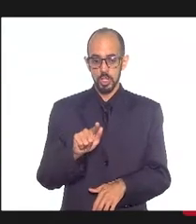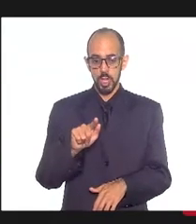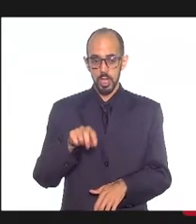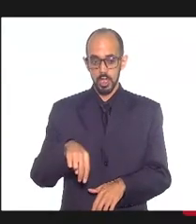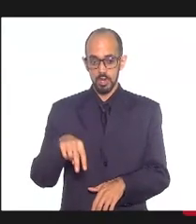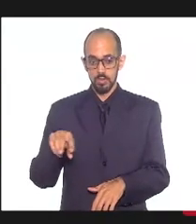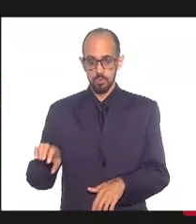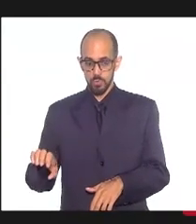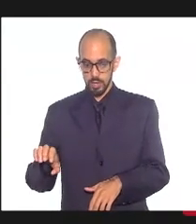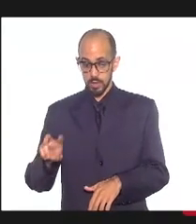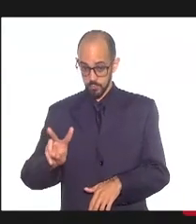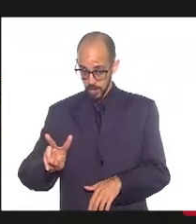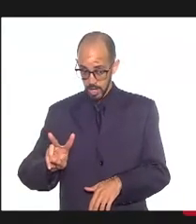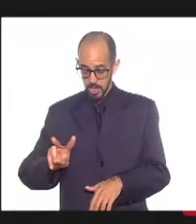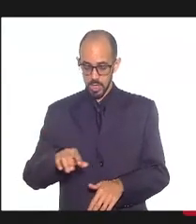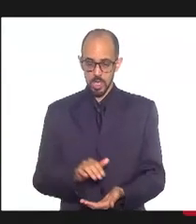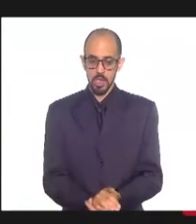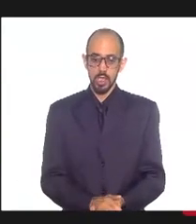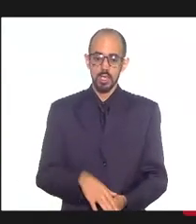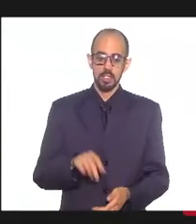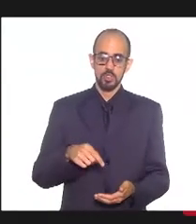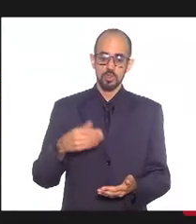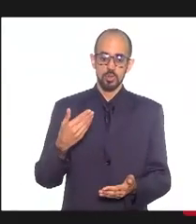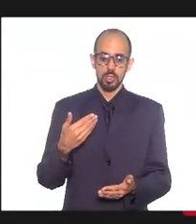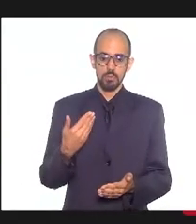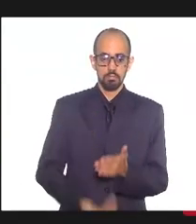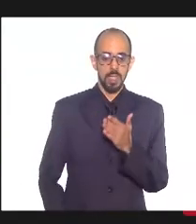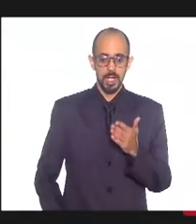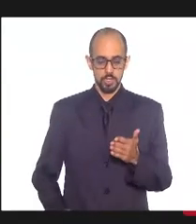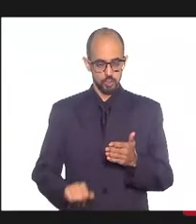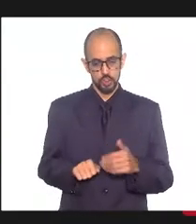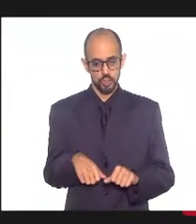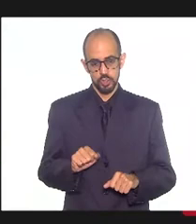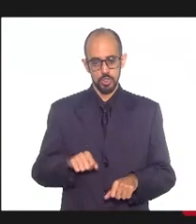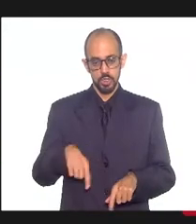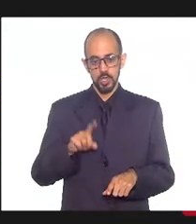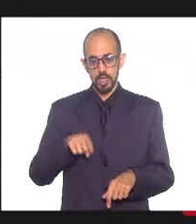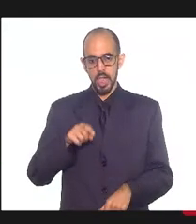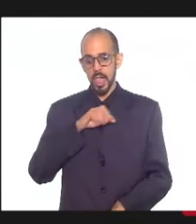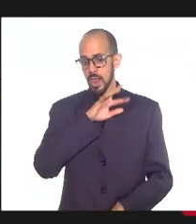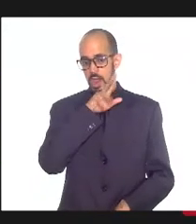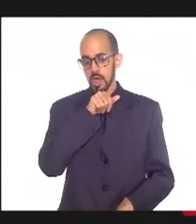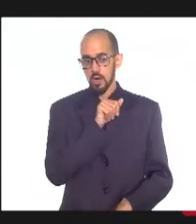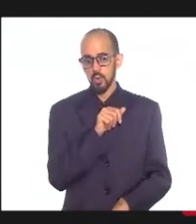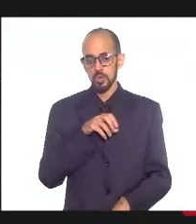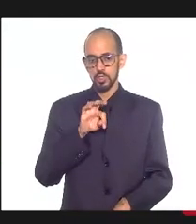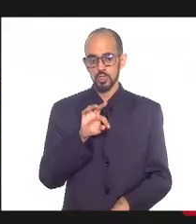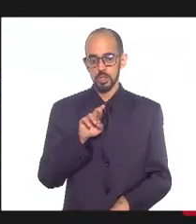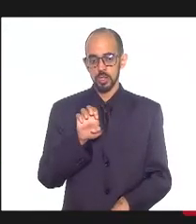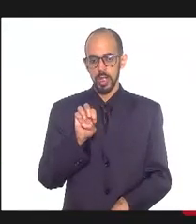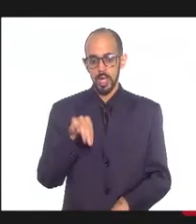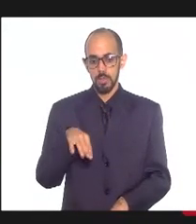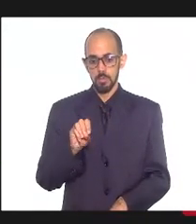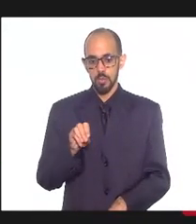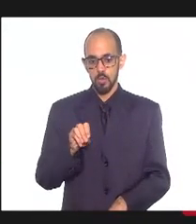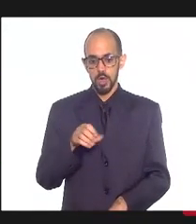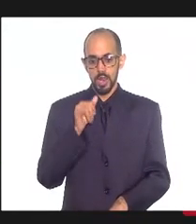estarem fora desse grande jogo que vem, que são os leilões de termoelétrica que virão a surgir.